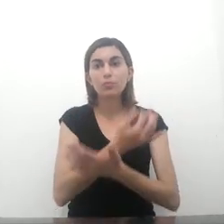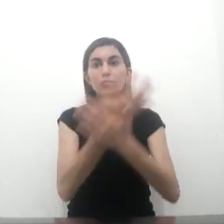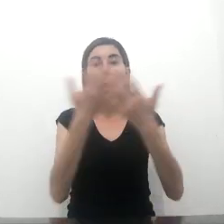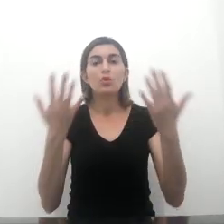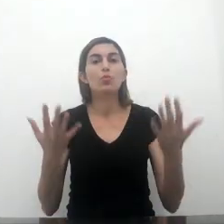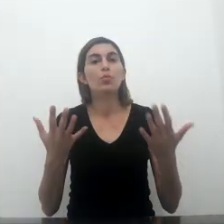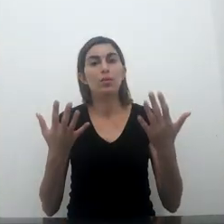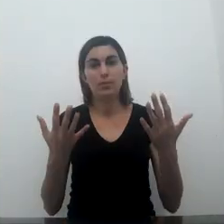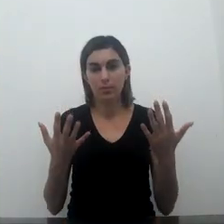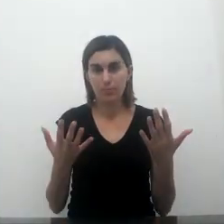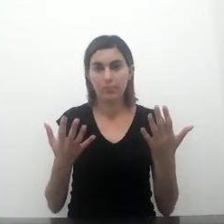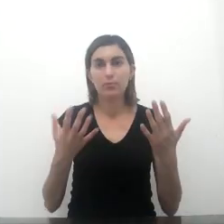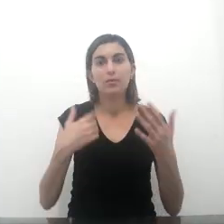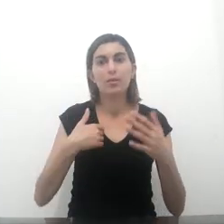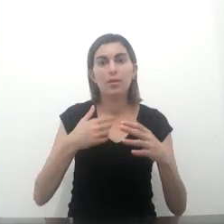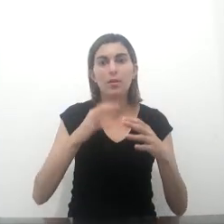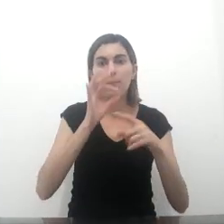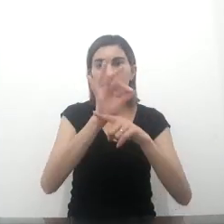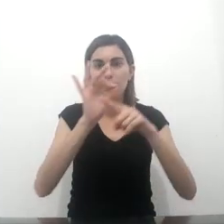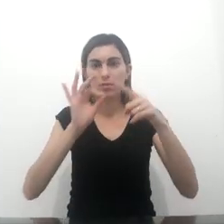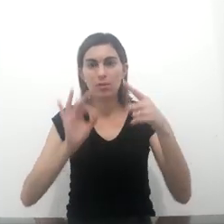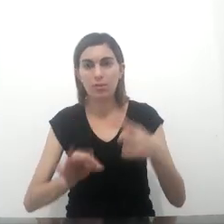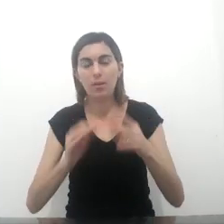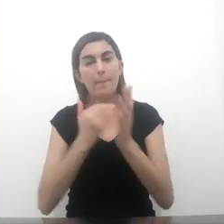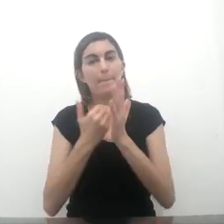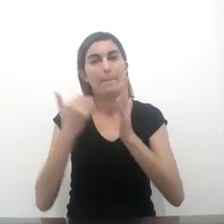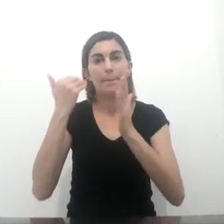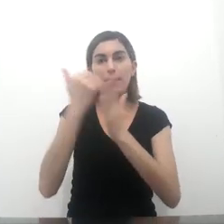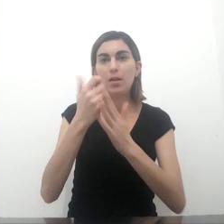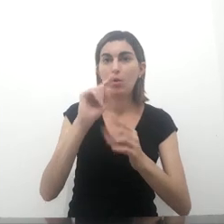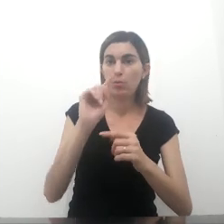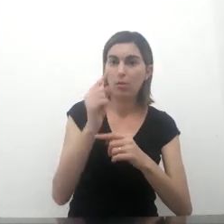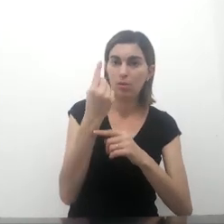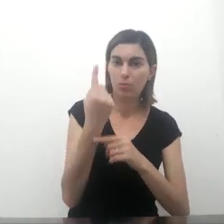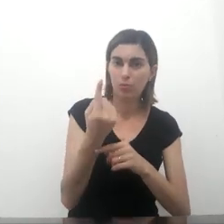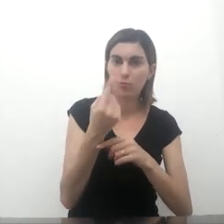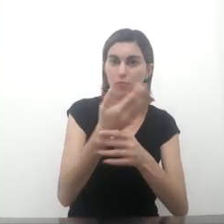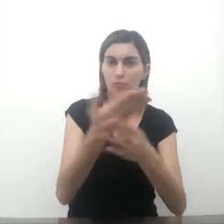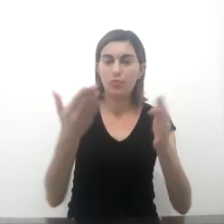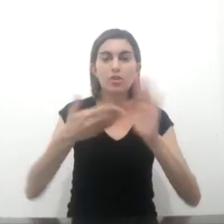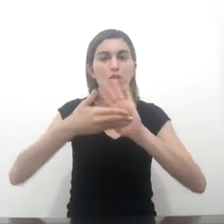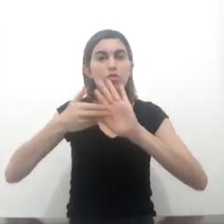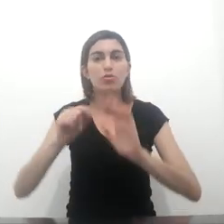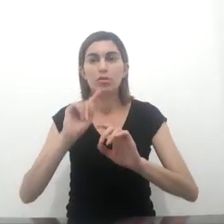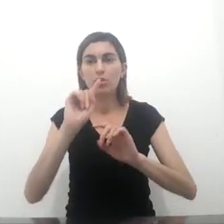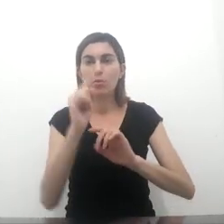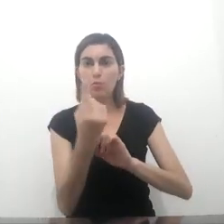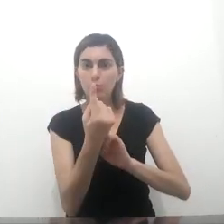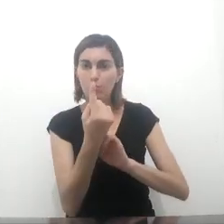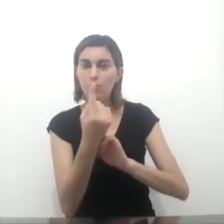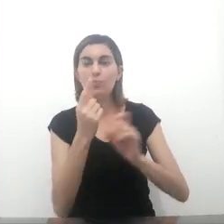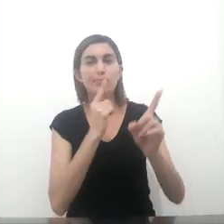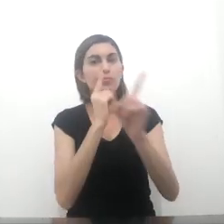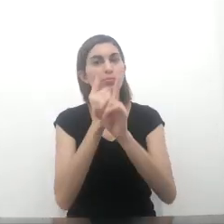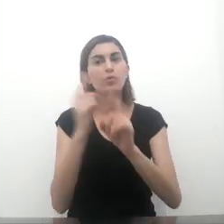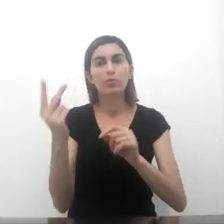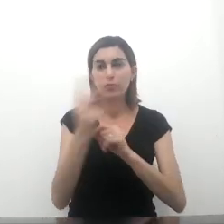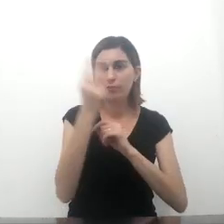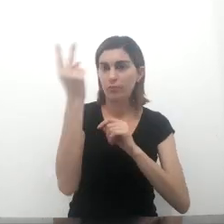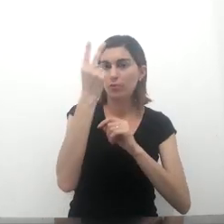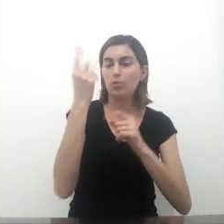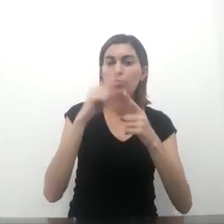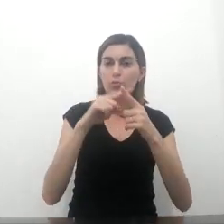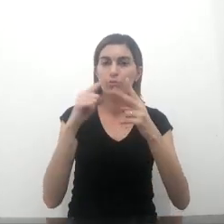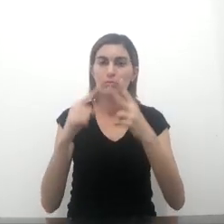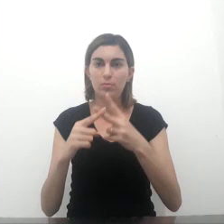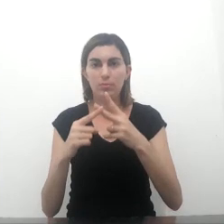ó, quando for cálculo da porcentagem e for maior do que 1, você tira 1, vai achar esse valor. Anda